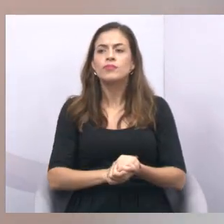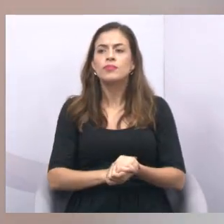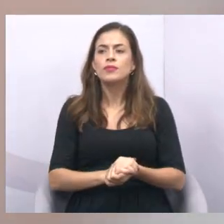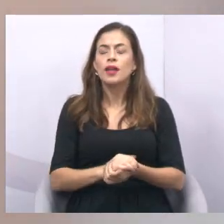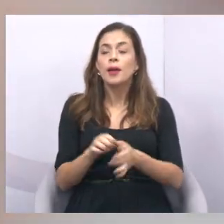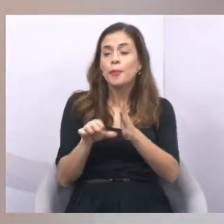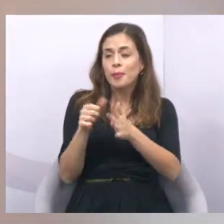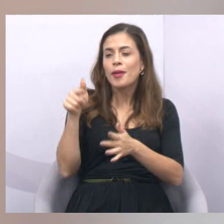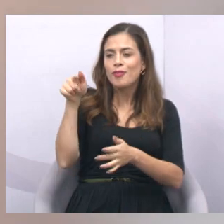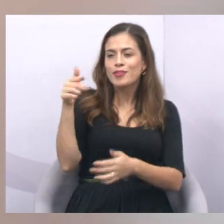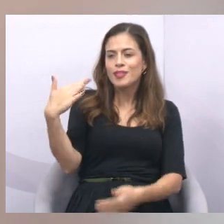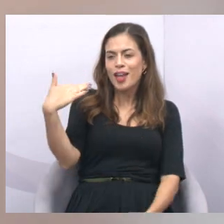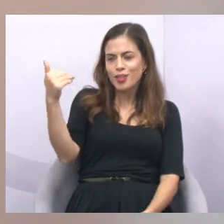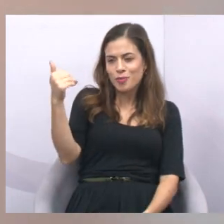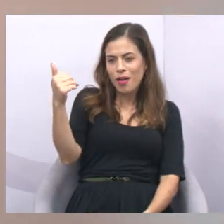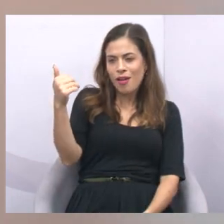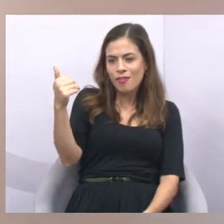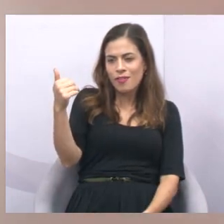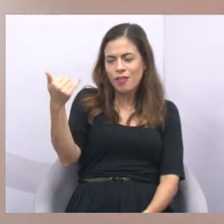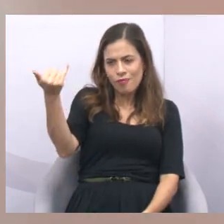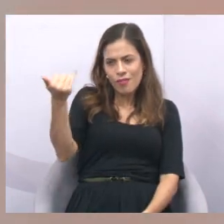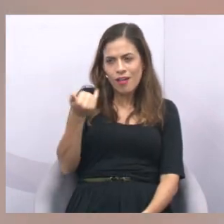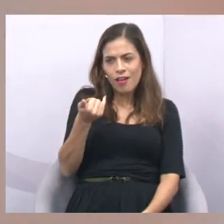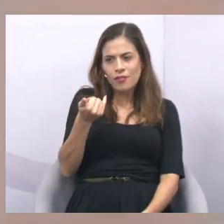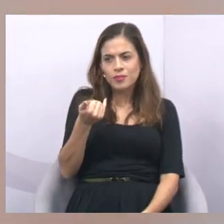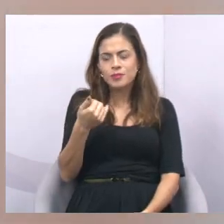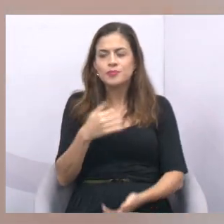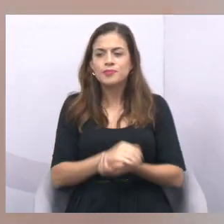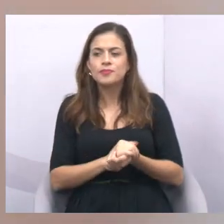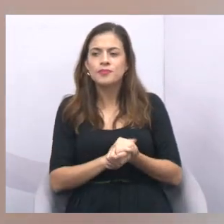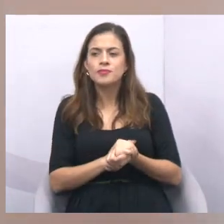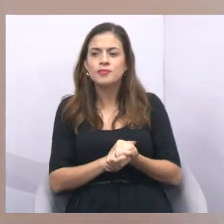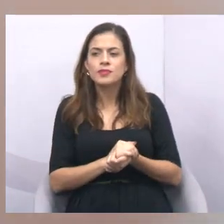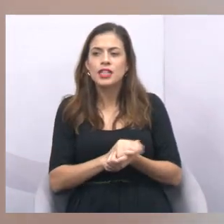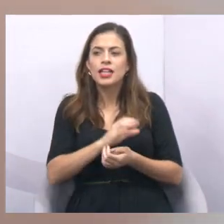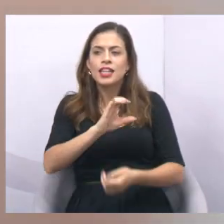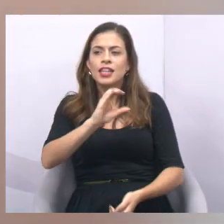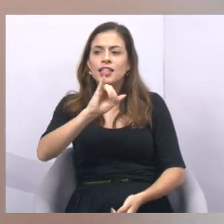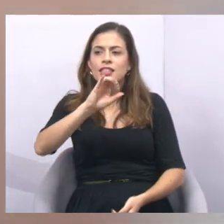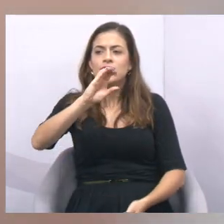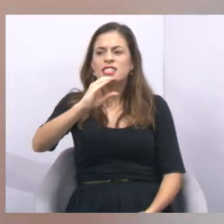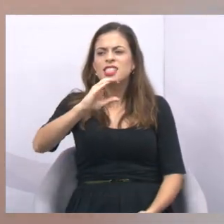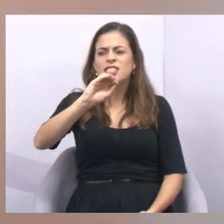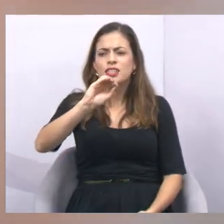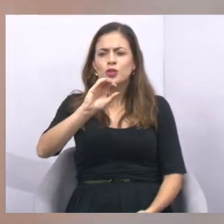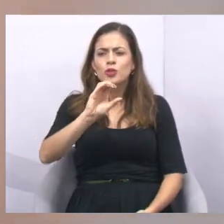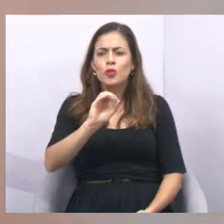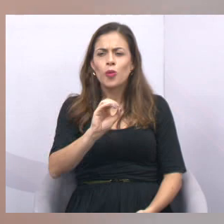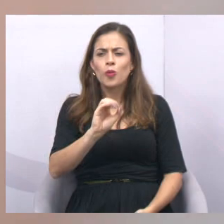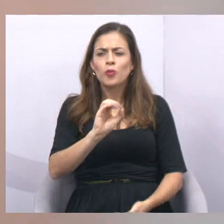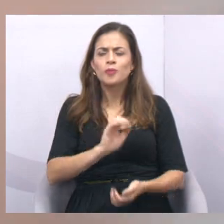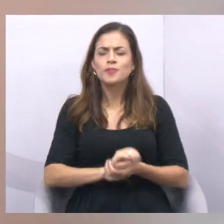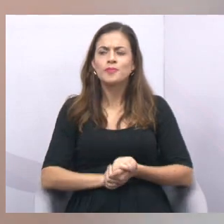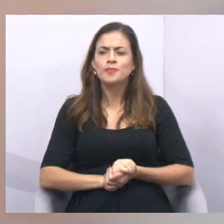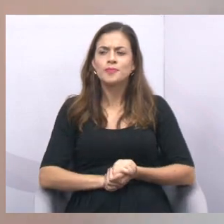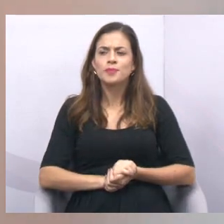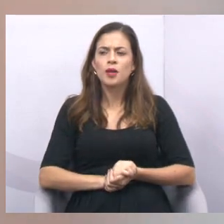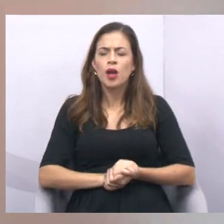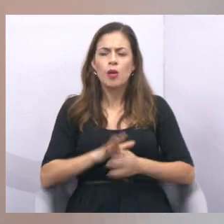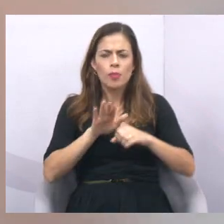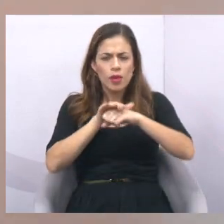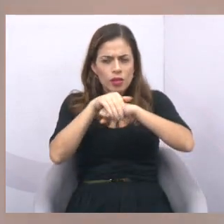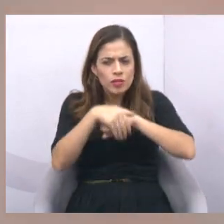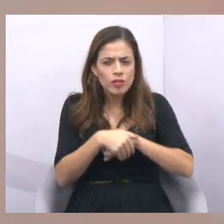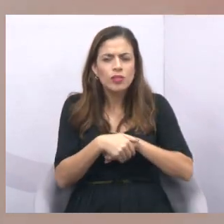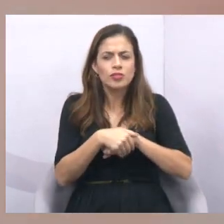me chamavam de... Aliás, você e o Pedro Ives me chamavam de Cisco Kid. E uma noite, jogando